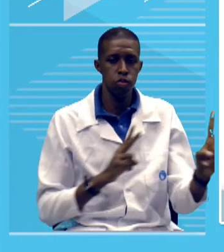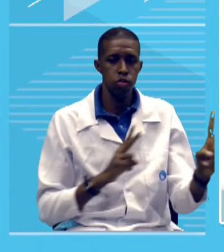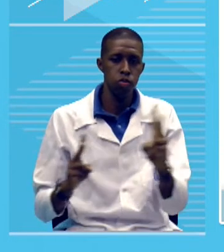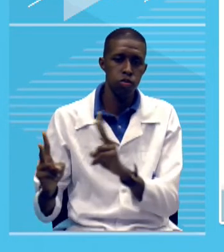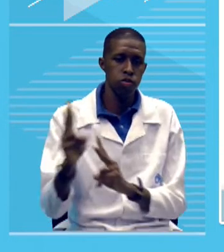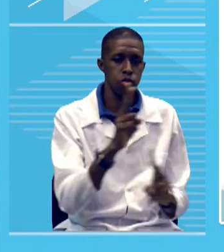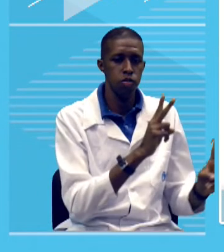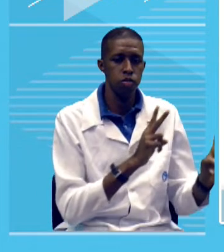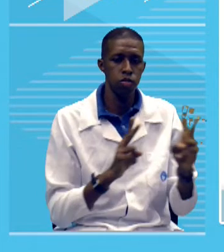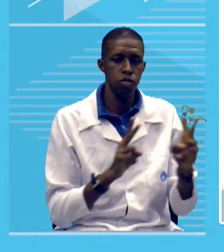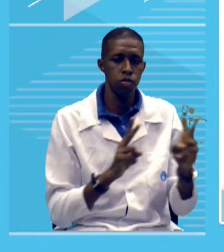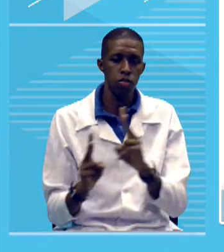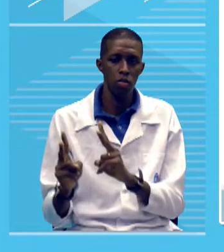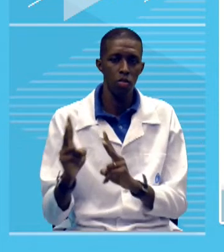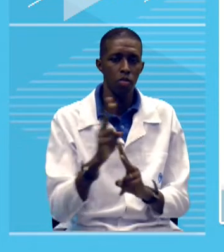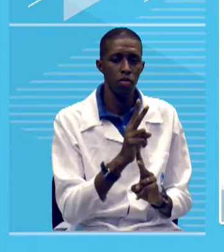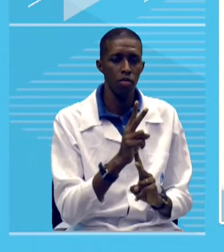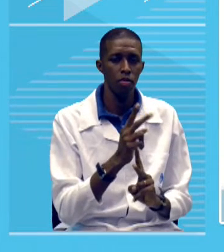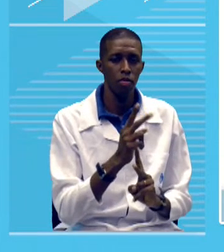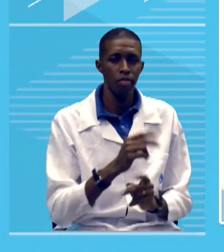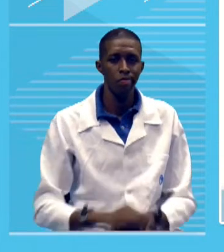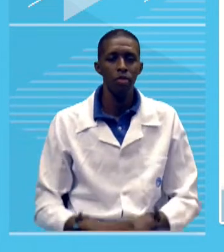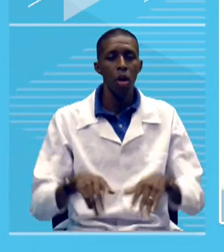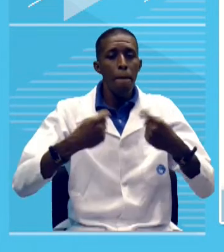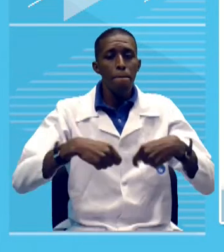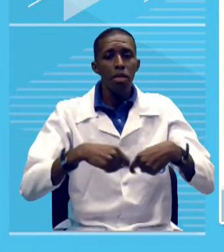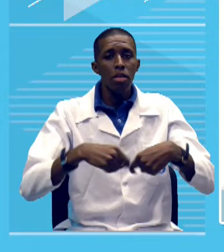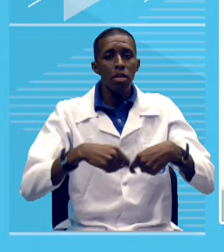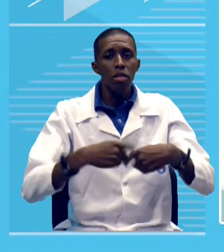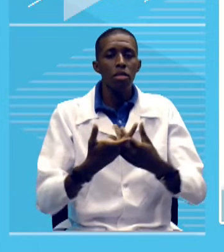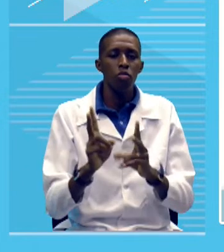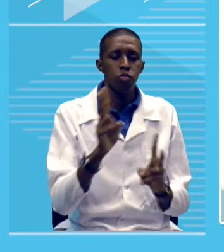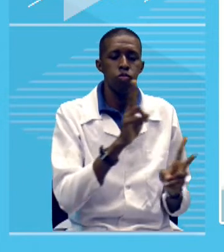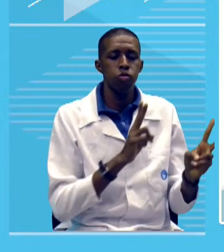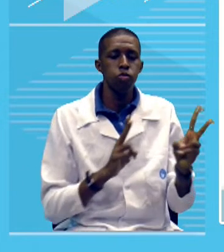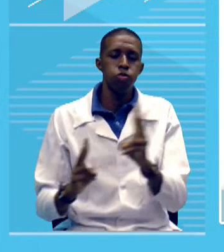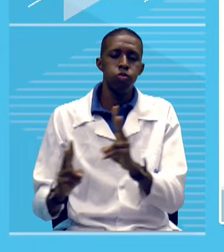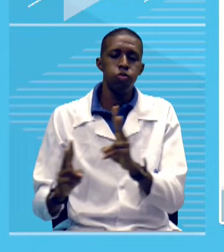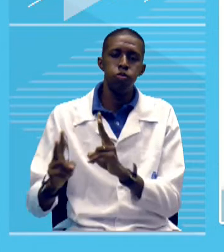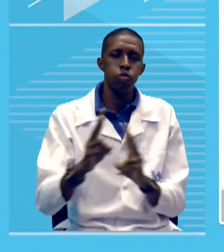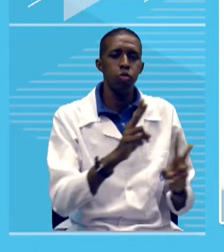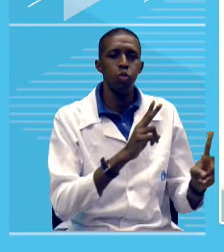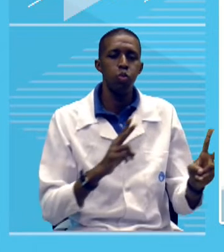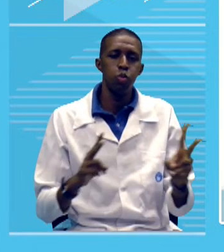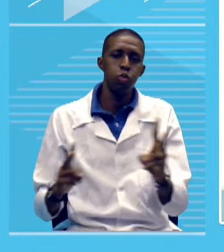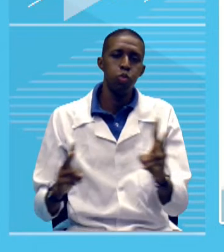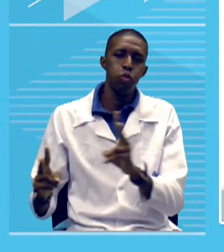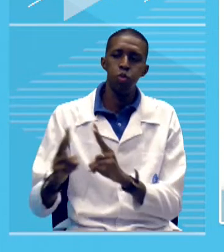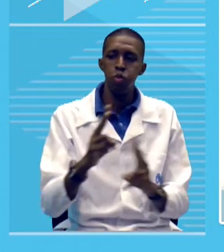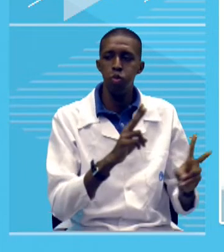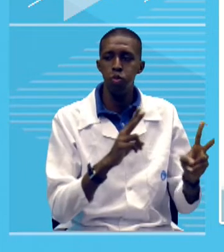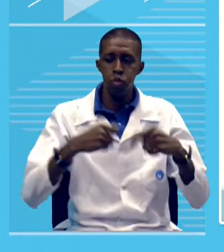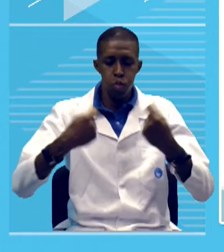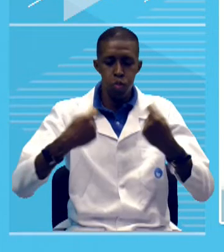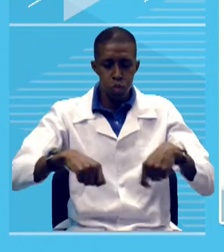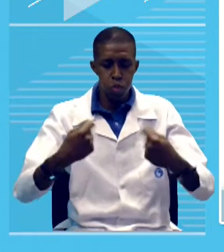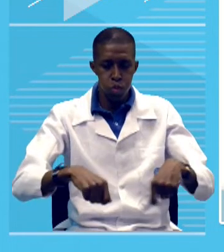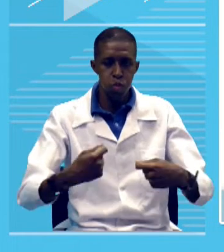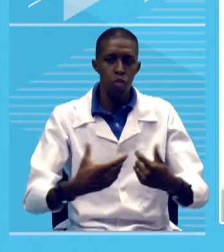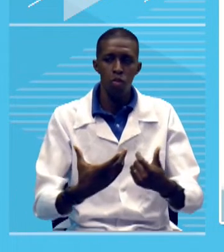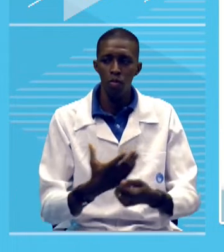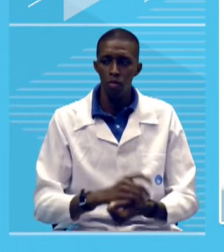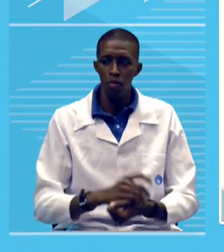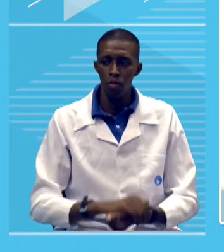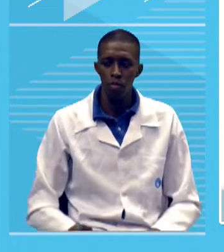sistema de aerogerador pequeno não vai ter sucesso a cor Então tá aí galera coloca um selinho caderninho